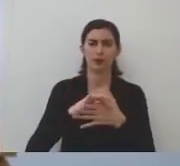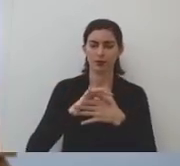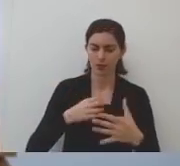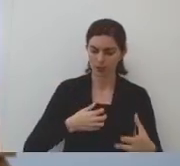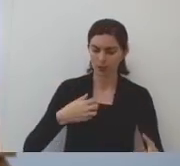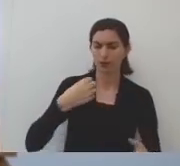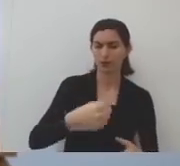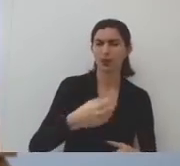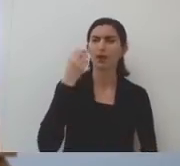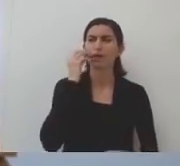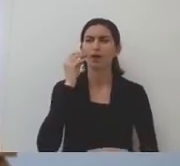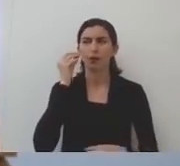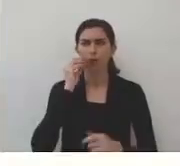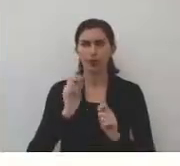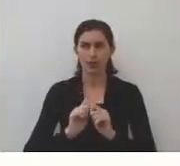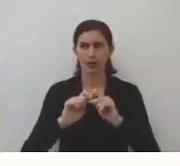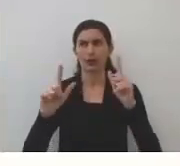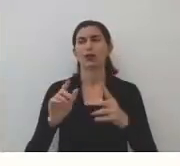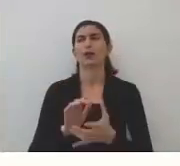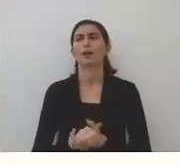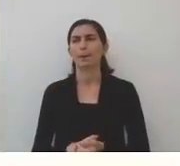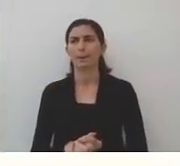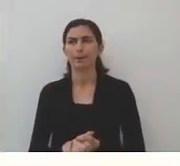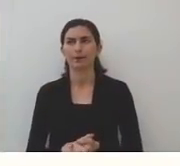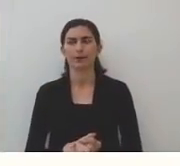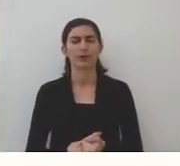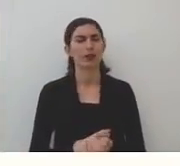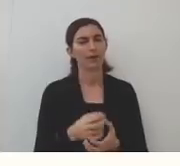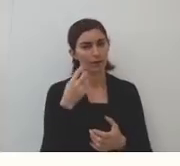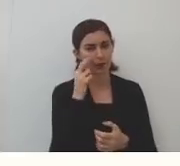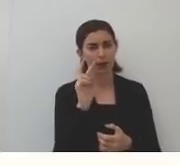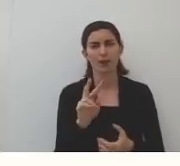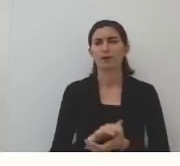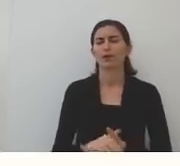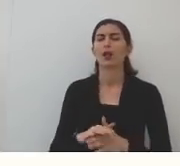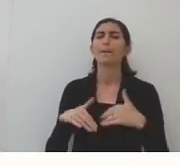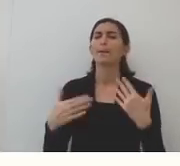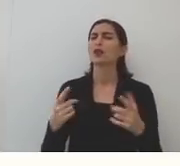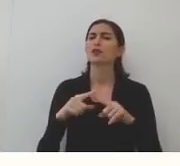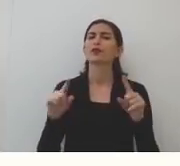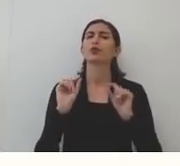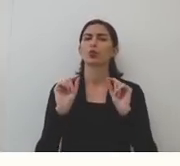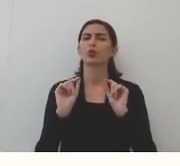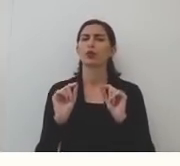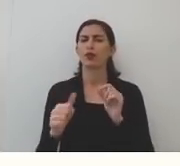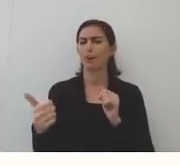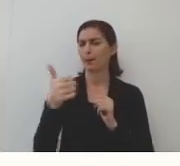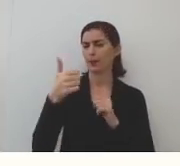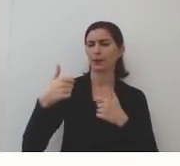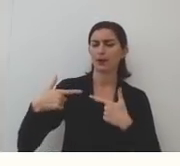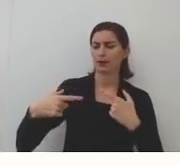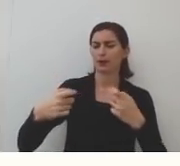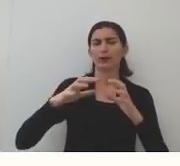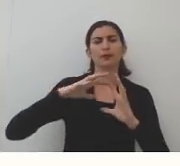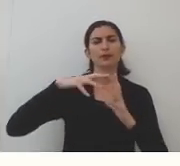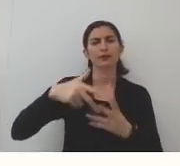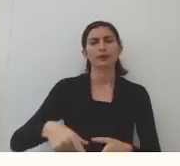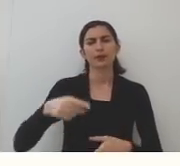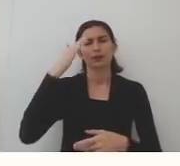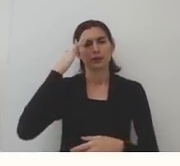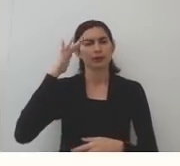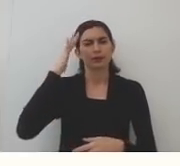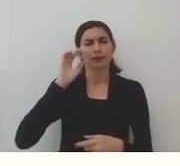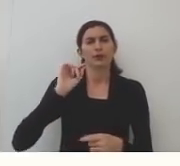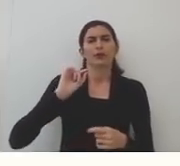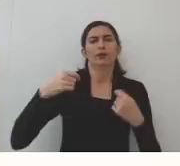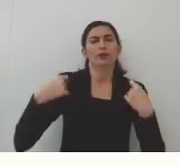no texto. Vamos ver aí na tela? Olha aí, mas afinal, o que foi a Primeira Guerra Mundial? Para entendermos